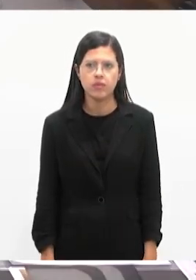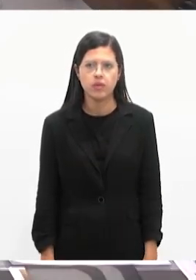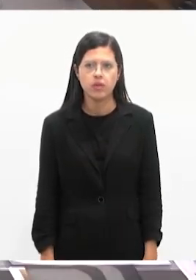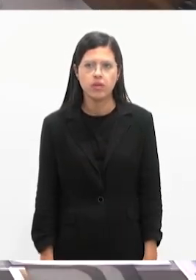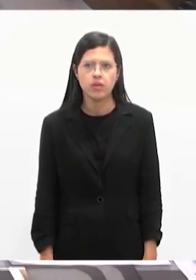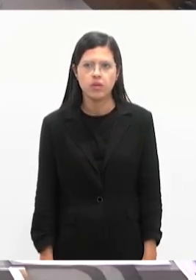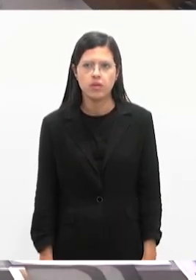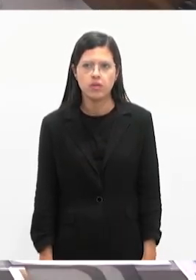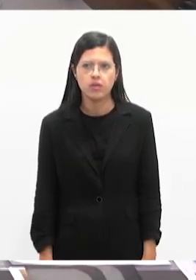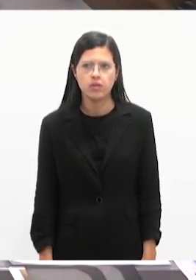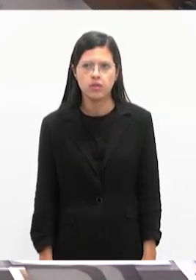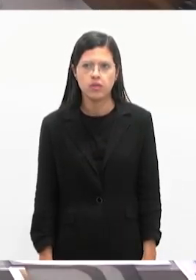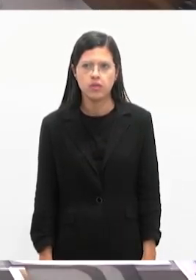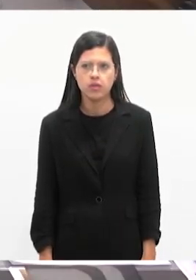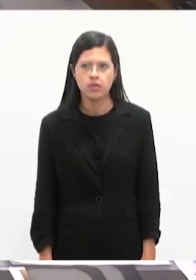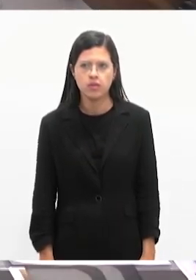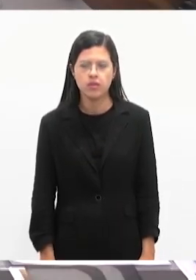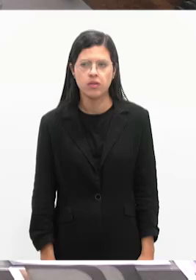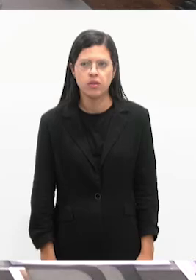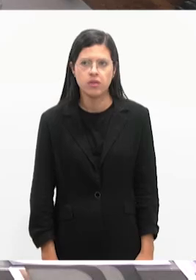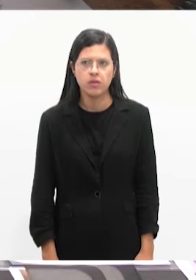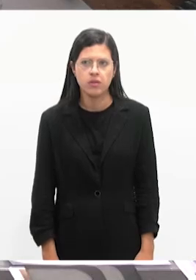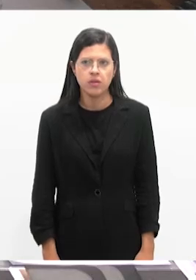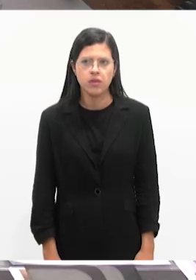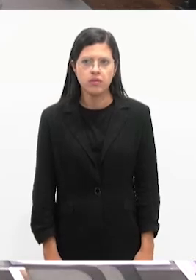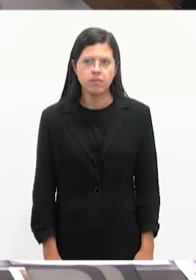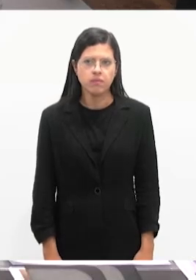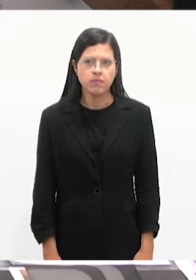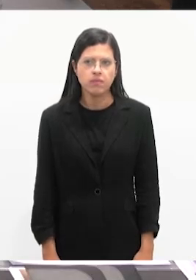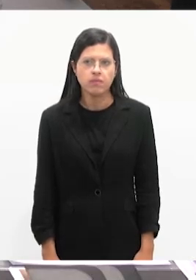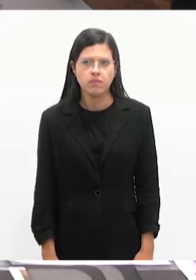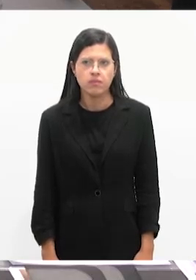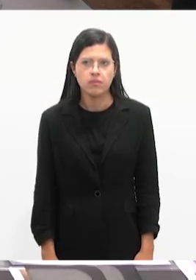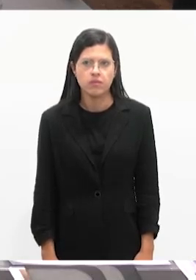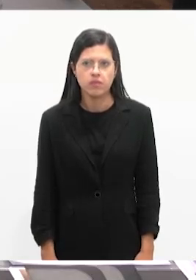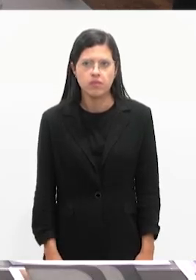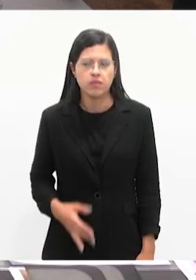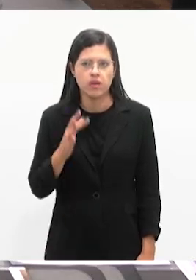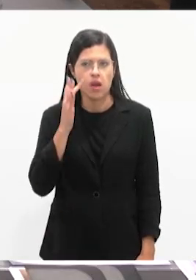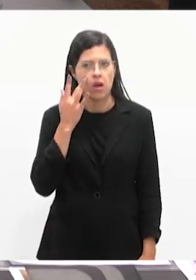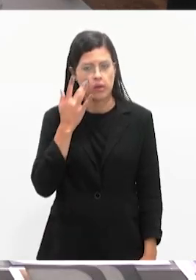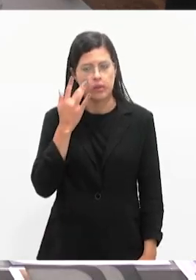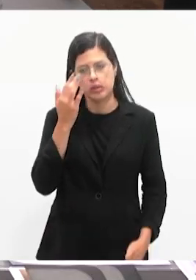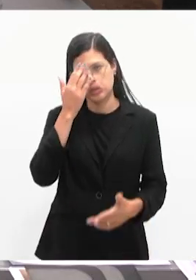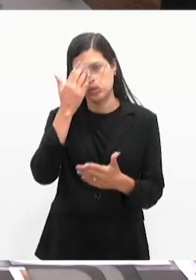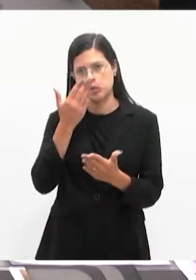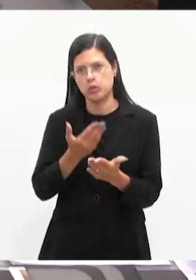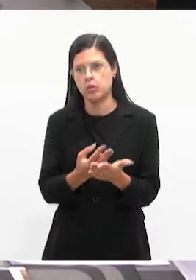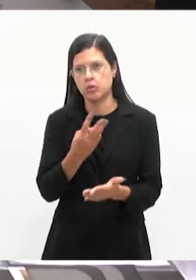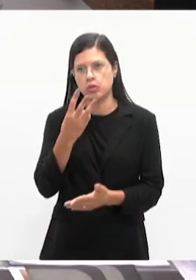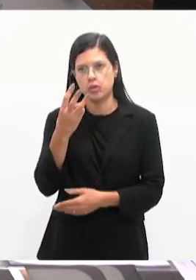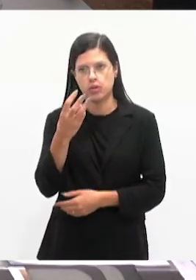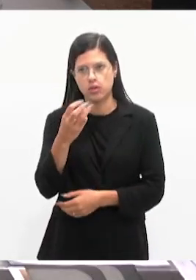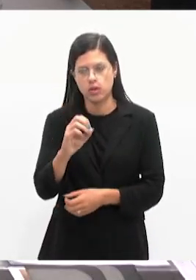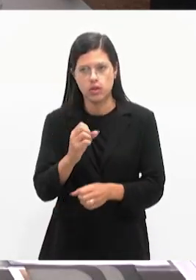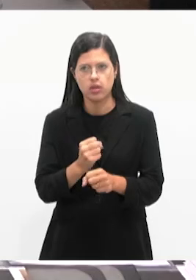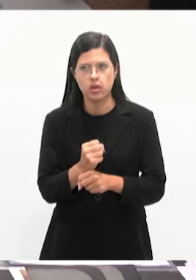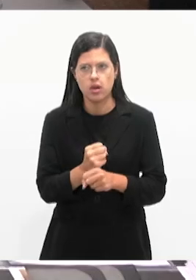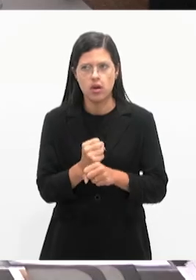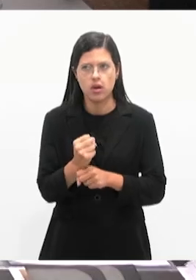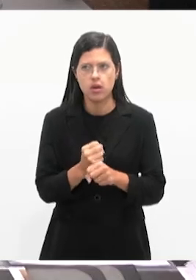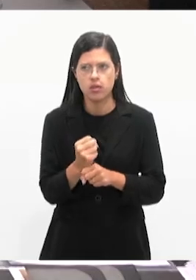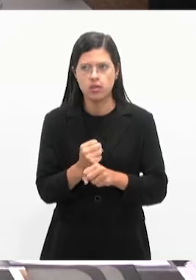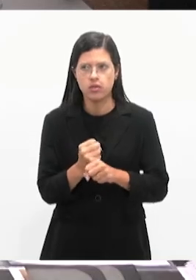mas tinha que deixar, né? Porque eu acho que 3 décadas, para os tempos que a